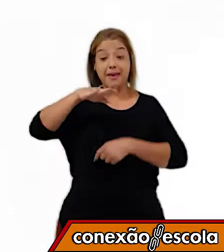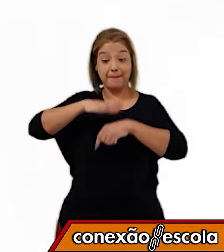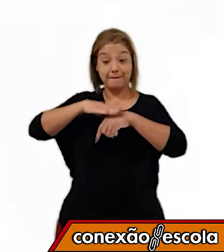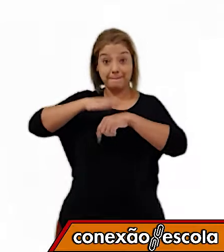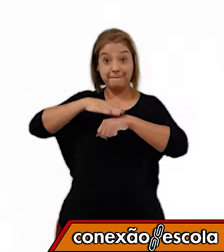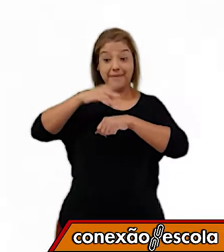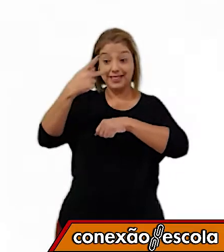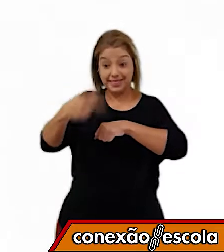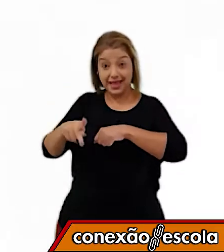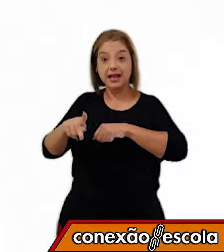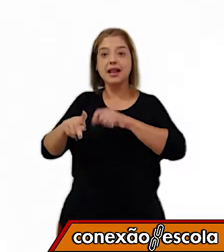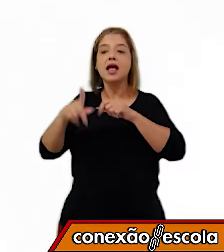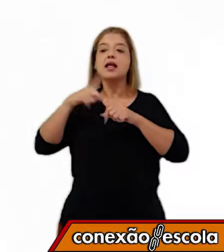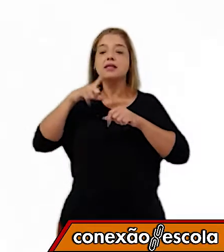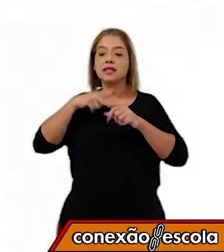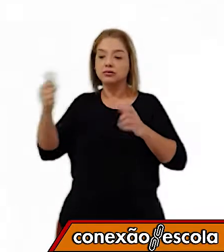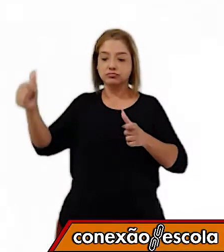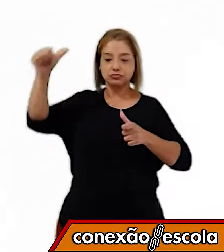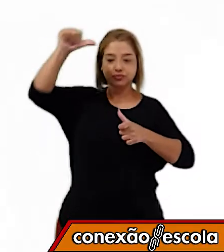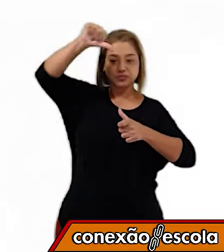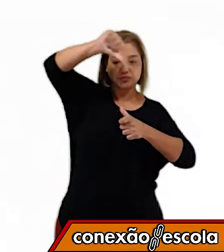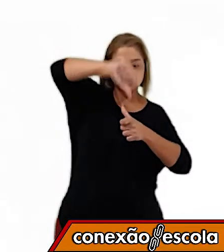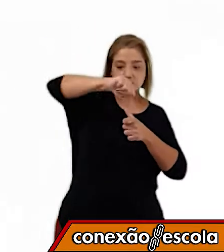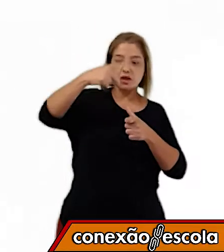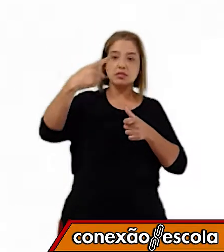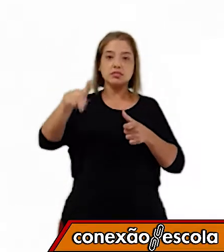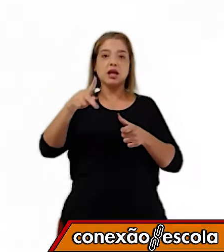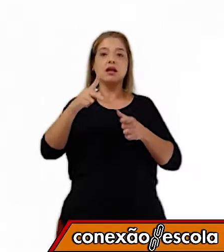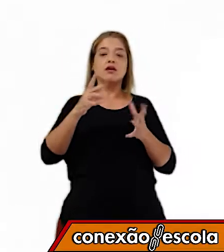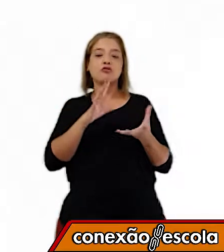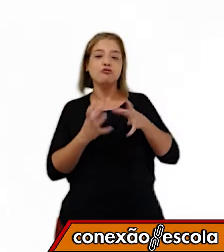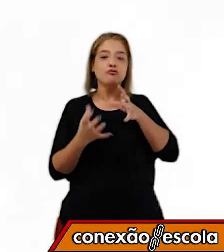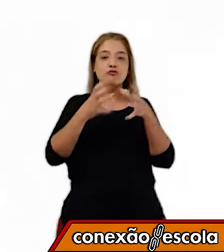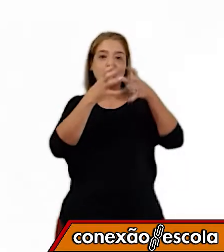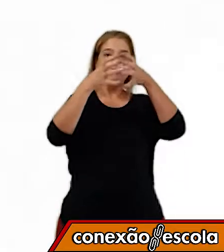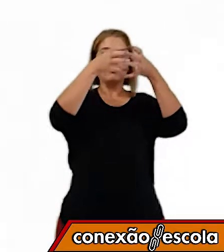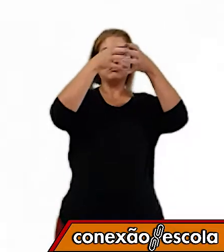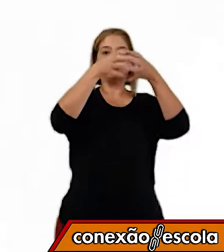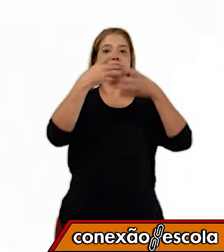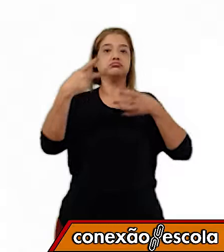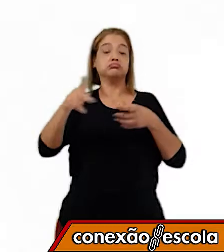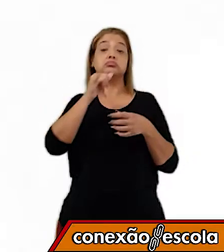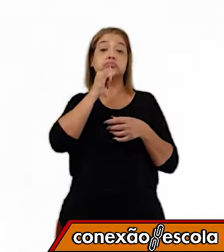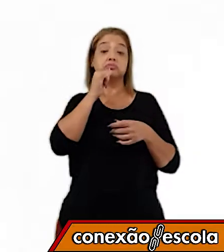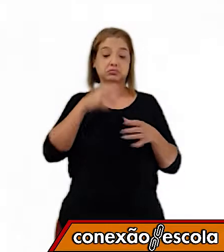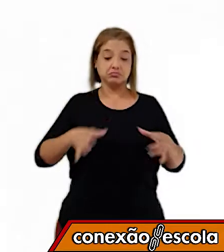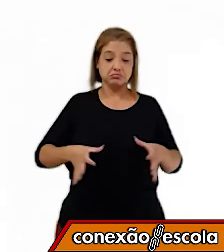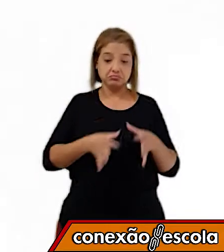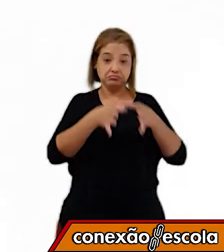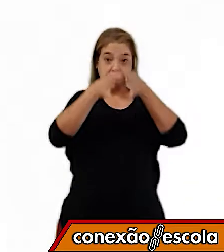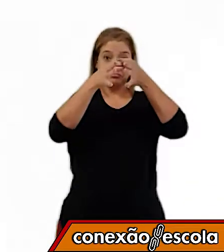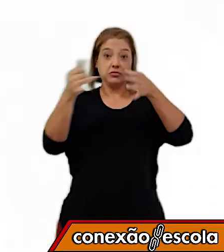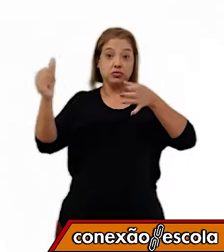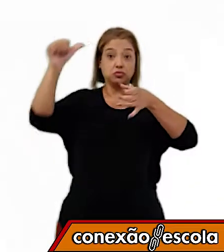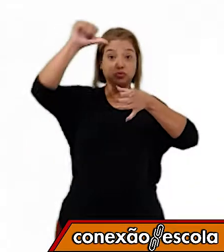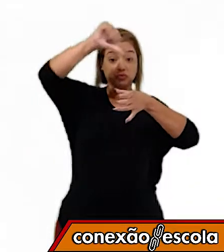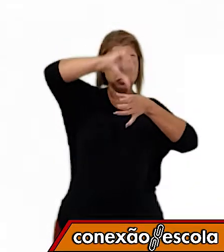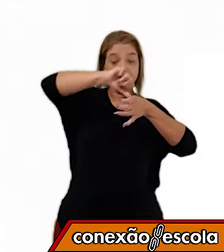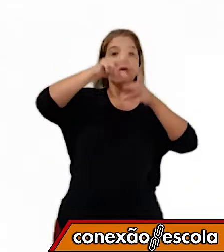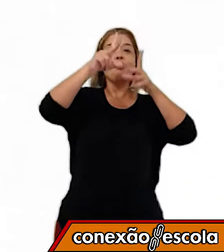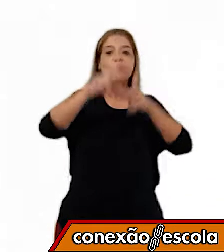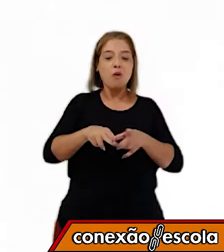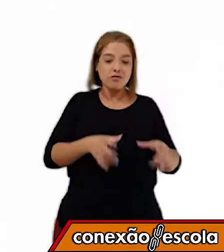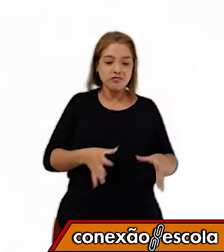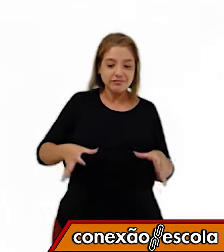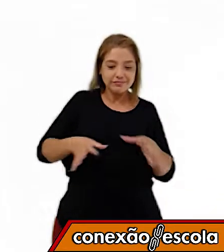o formato do recipiente em que eu colocar. Se eu colocar água numa garrafa, ela vai assumir o formato